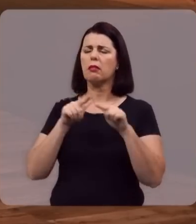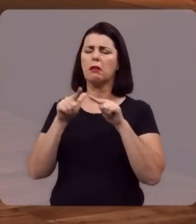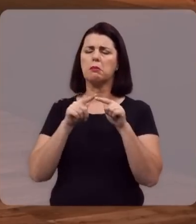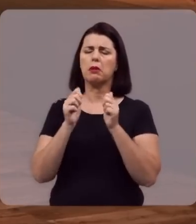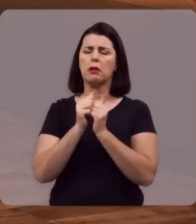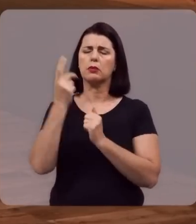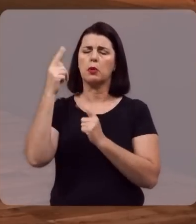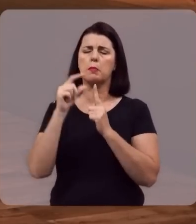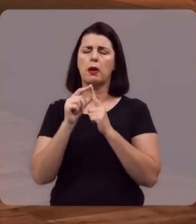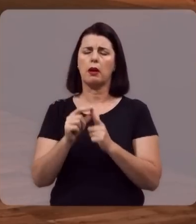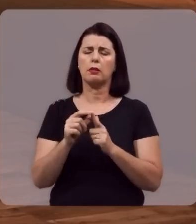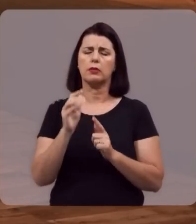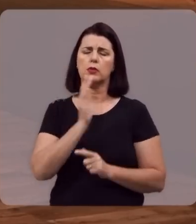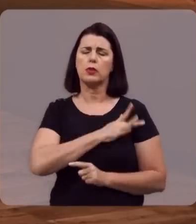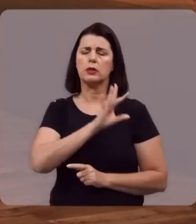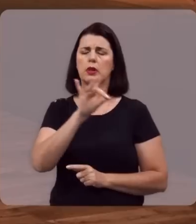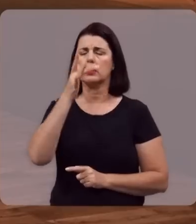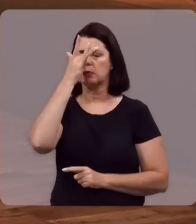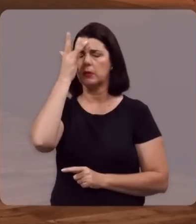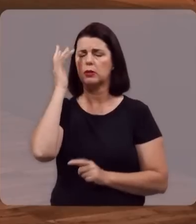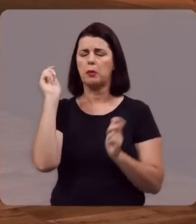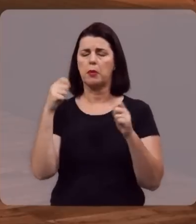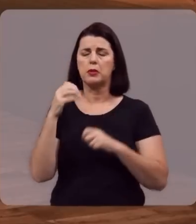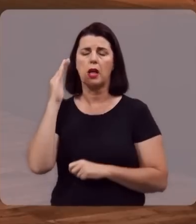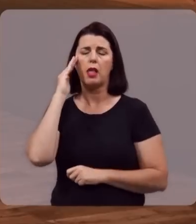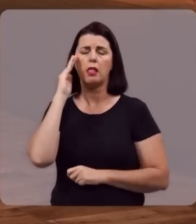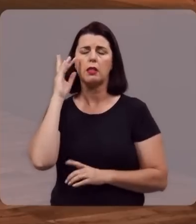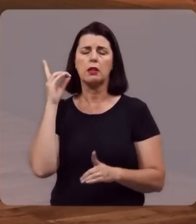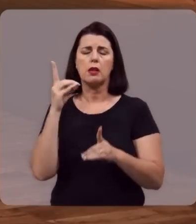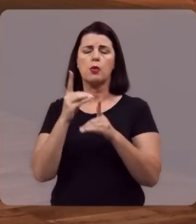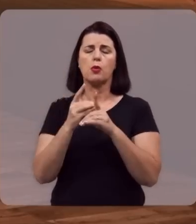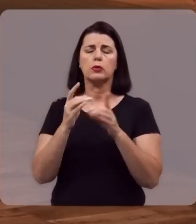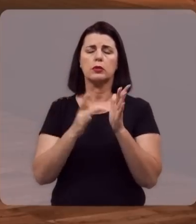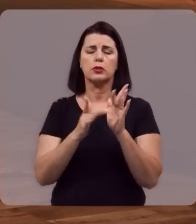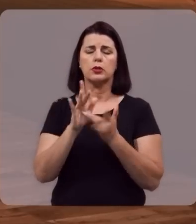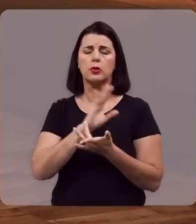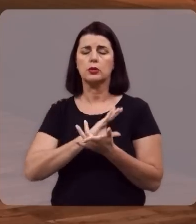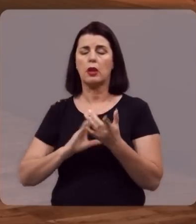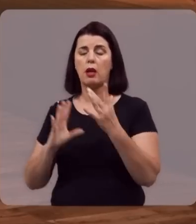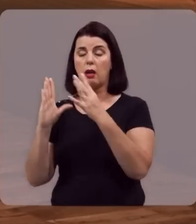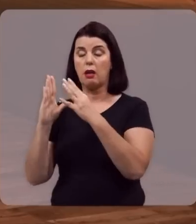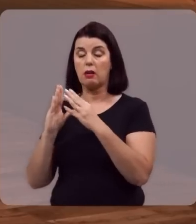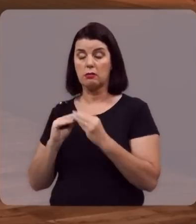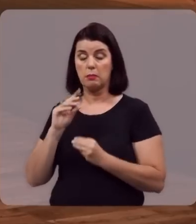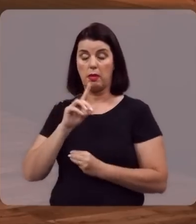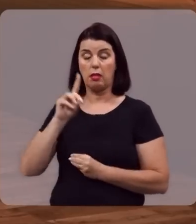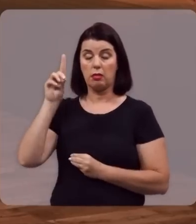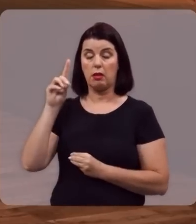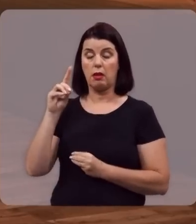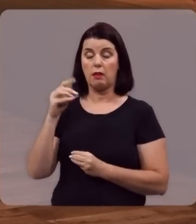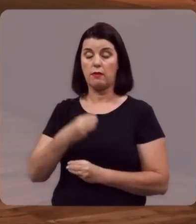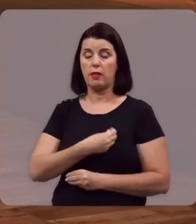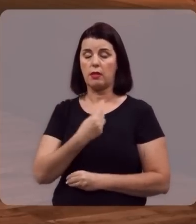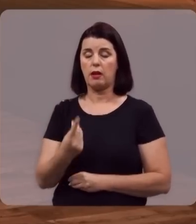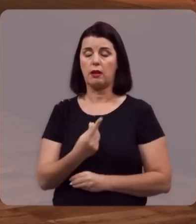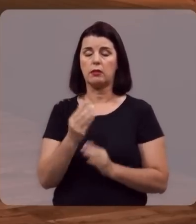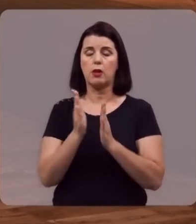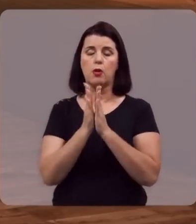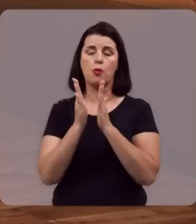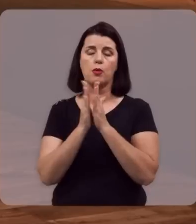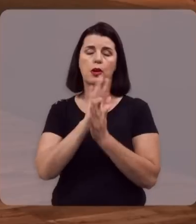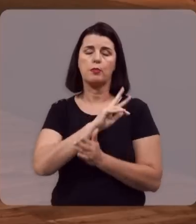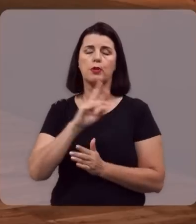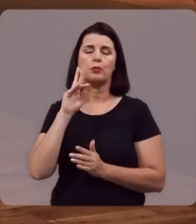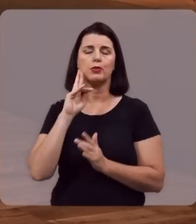ao coração daqueles que estão nos assistindo, para que possam ter um encontro com Cristo e receberem dele a vida eterna.